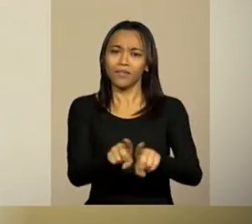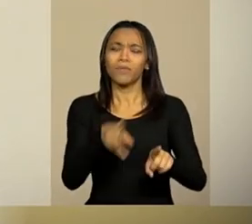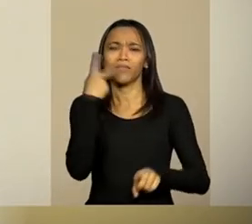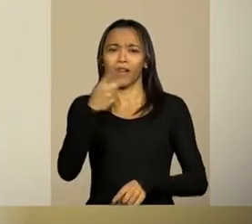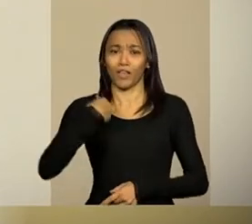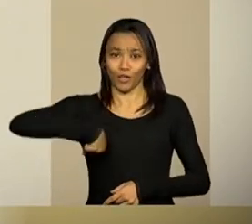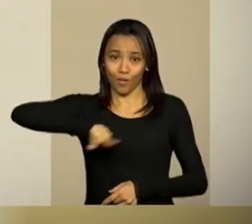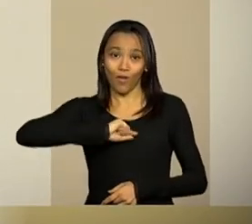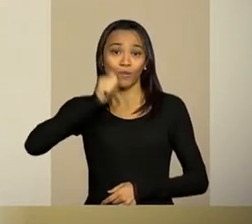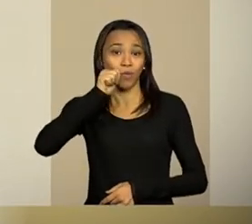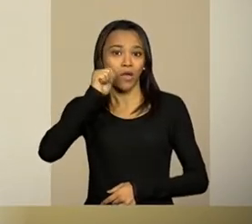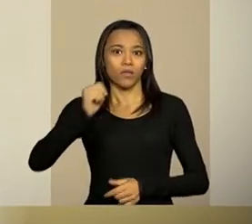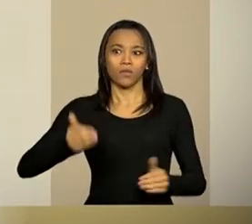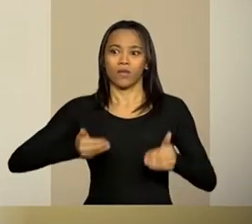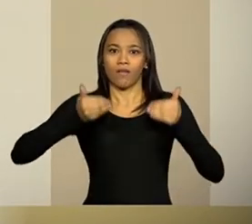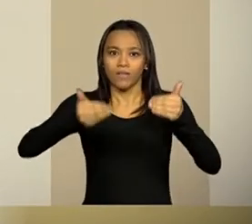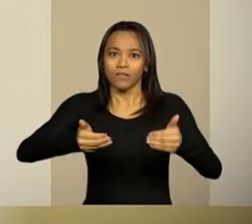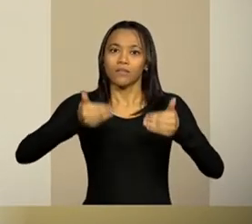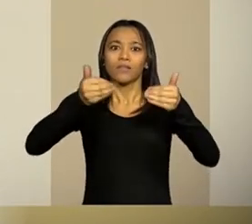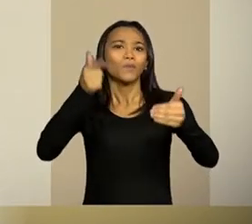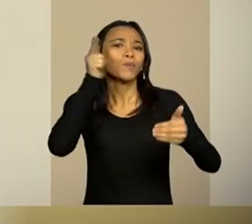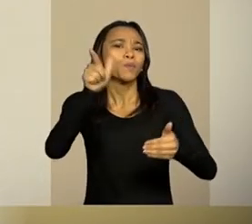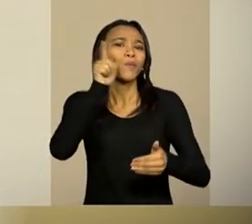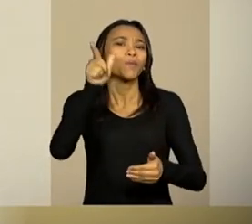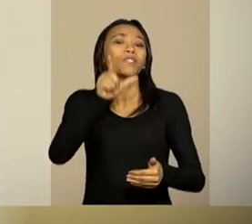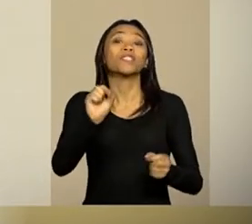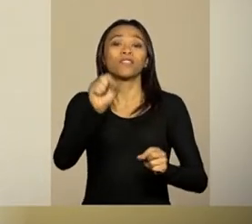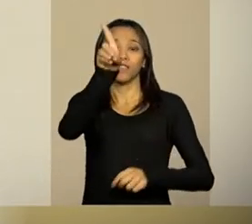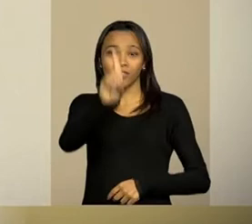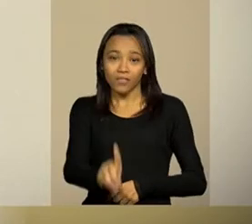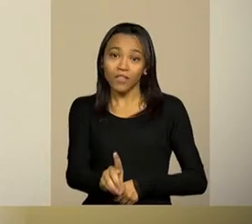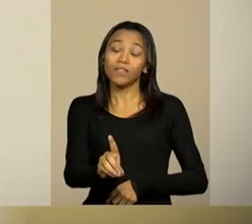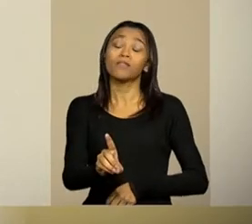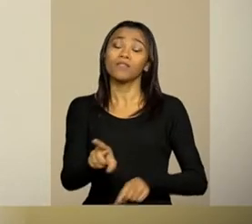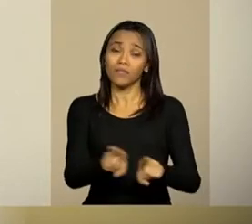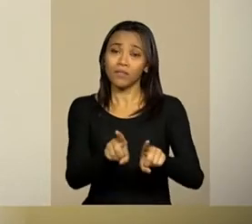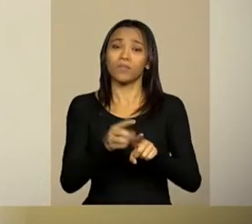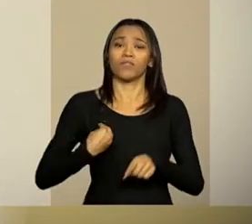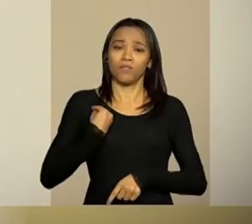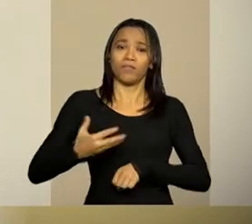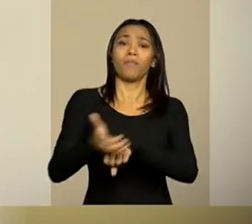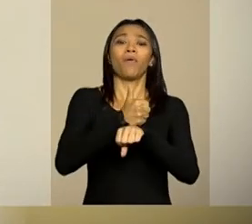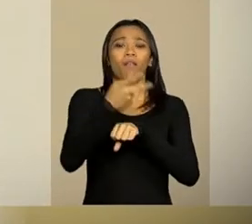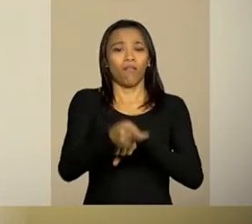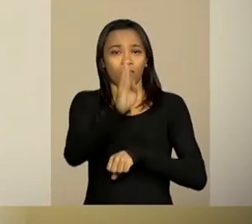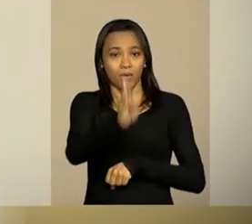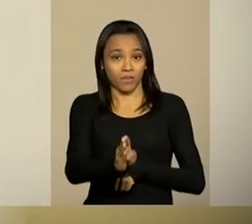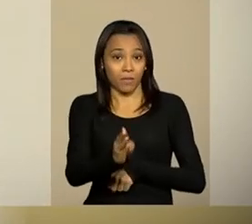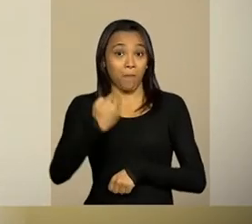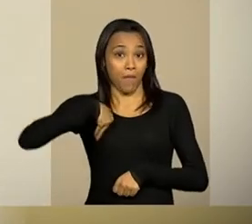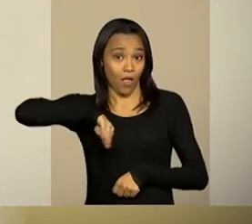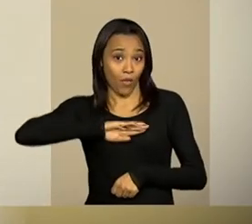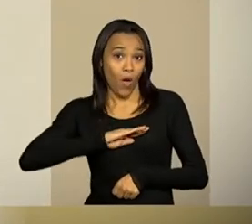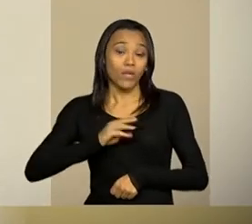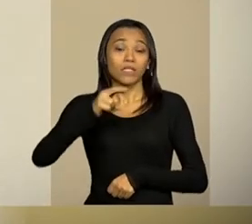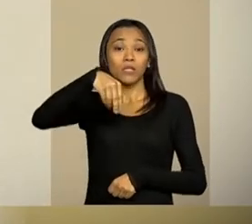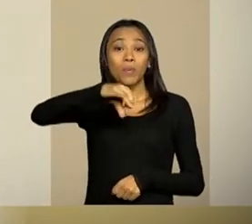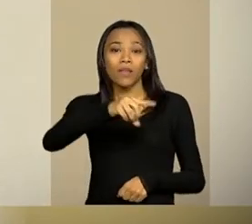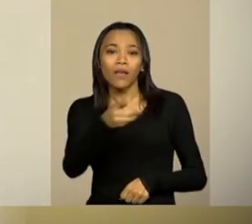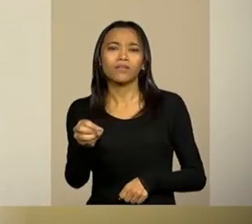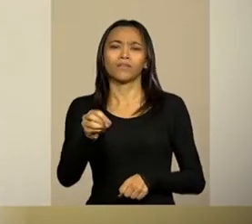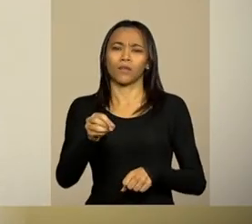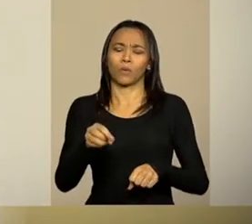dizer que nós mulheres avançamos muito da Conquista de direitos e de uma vida melhor no Brasil para sermos uma